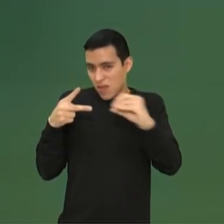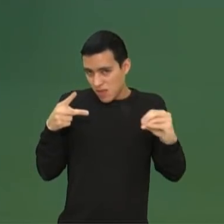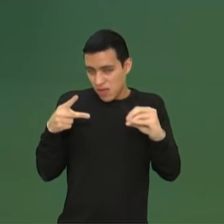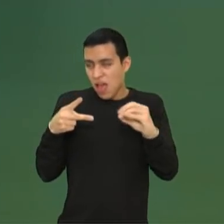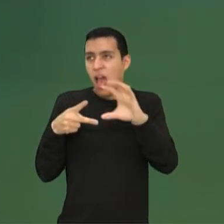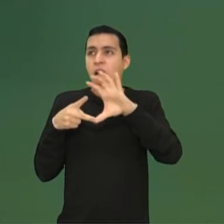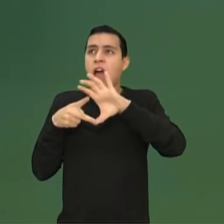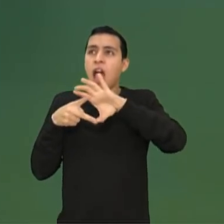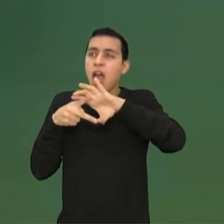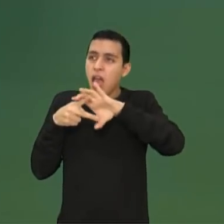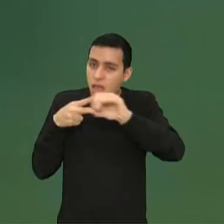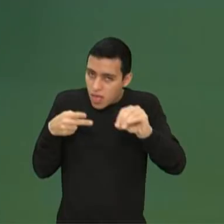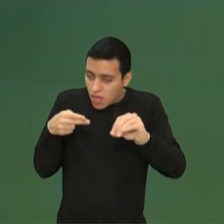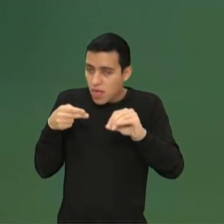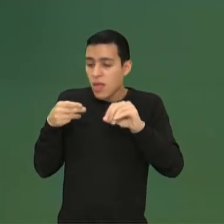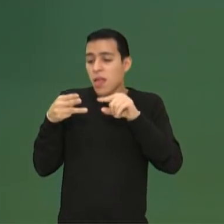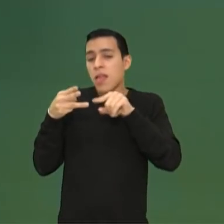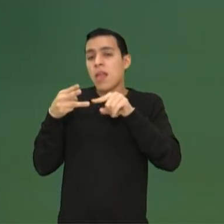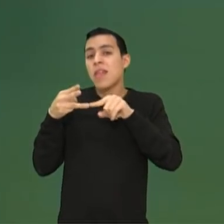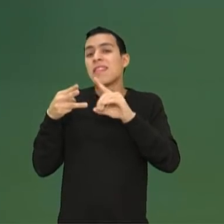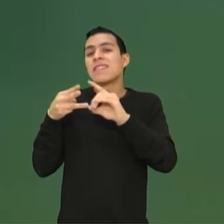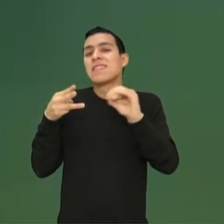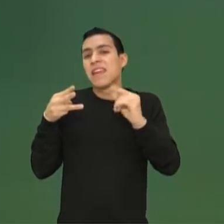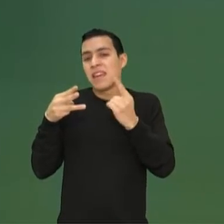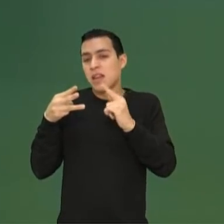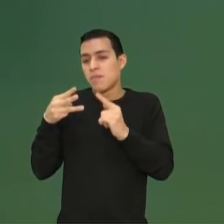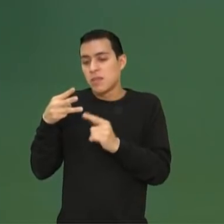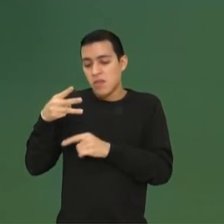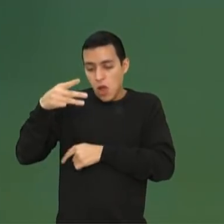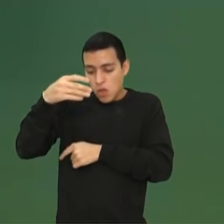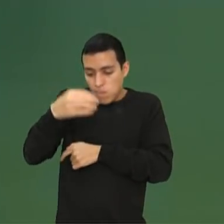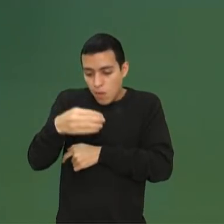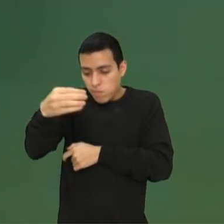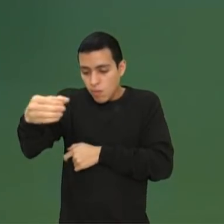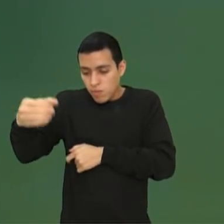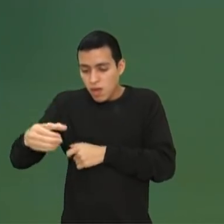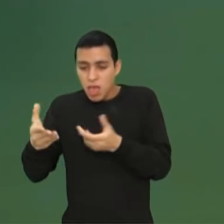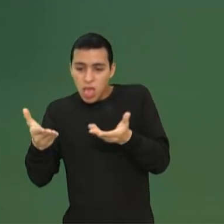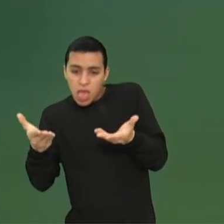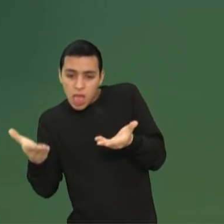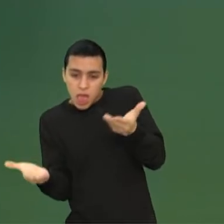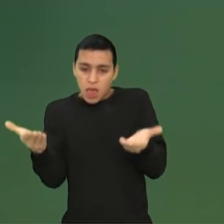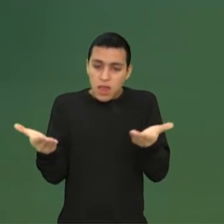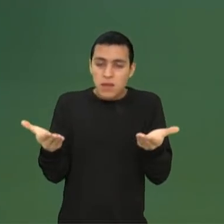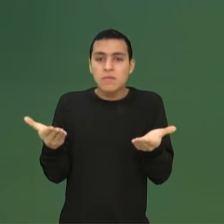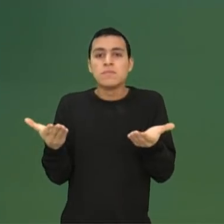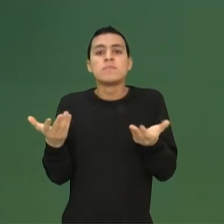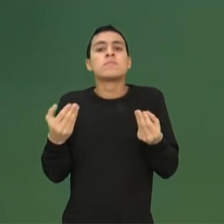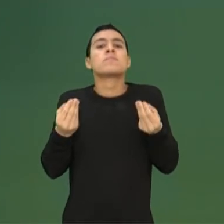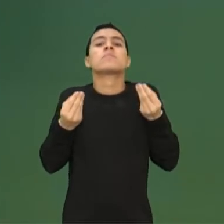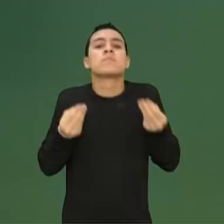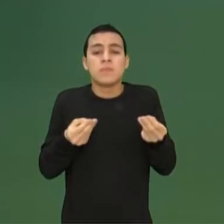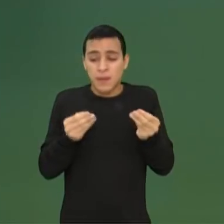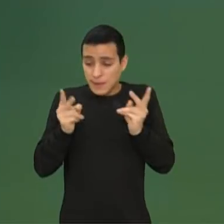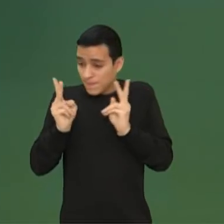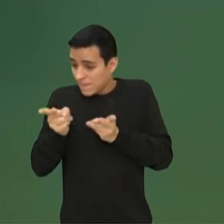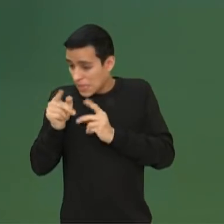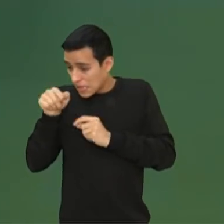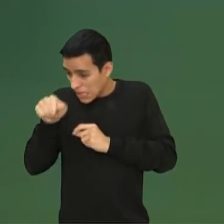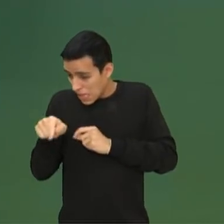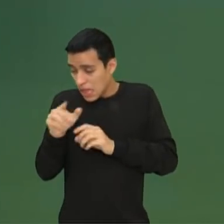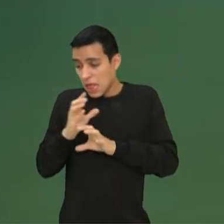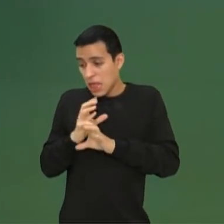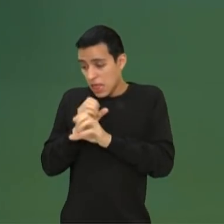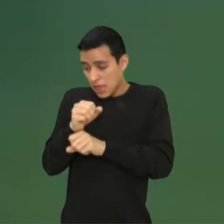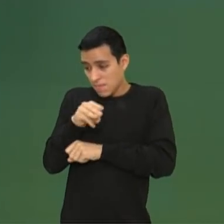ter que somar. E 1 pezinho de 100 gramas. Eu quero esses pratos equilibrados. A mesma quantidade de